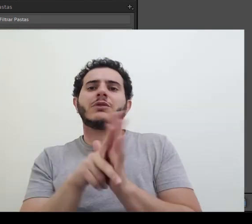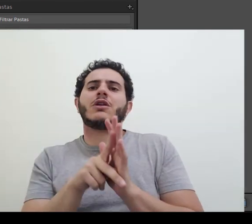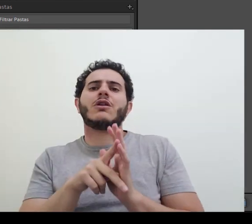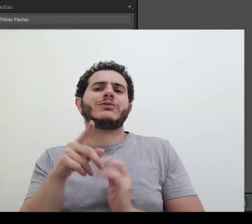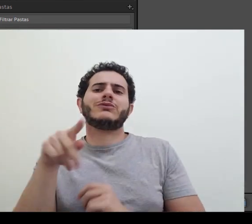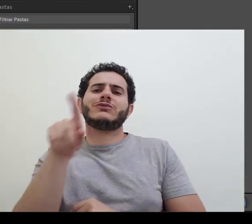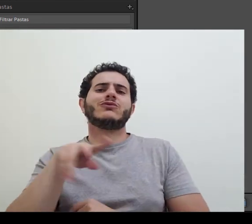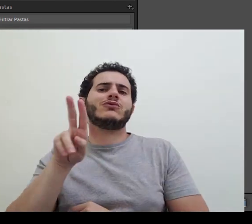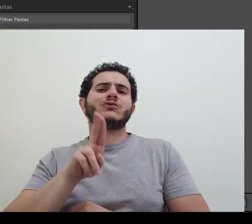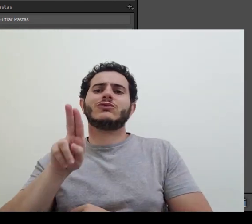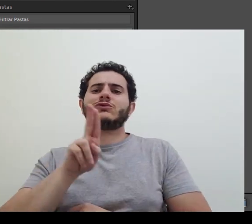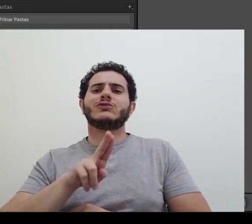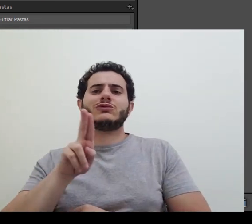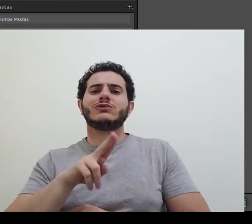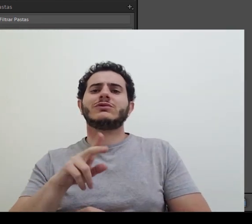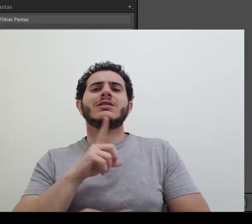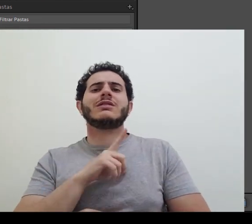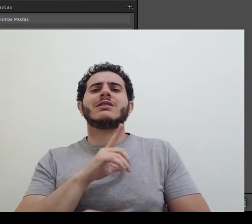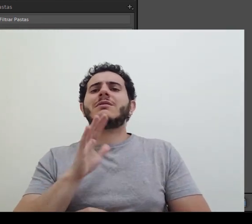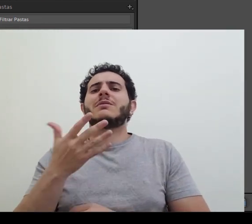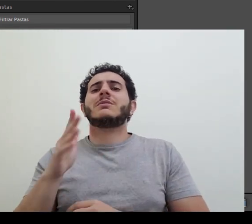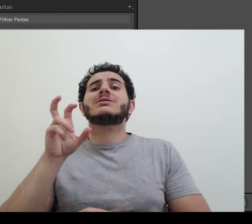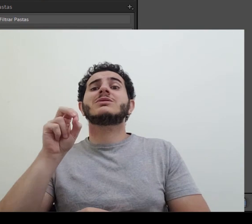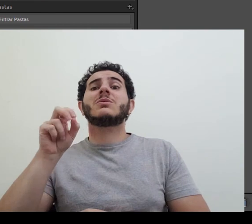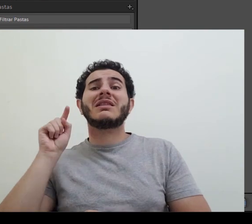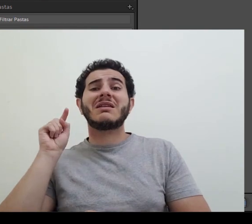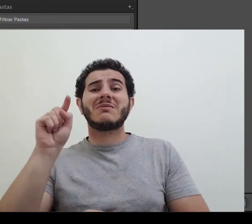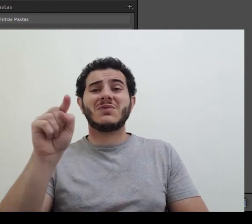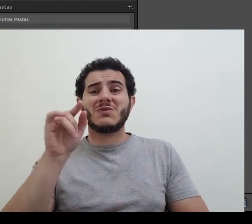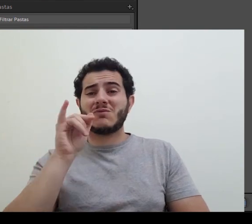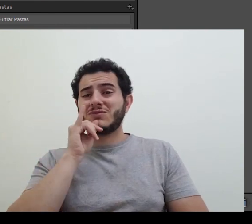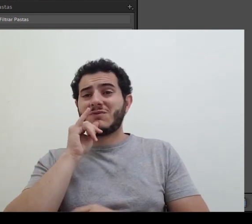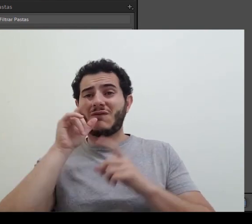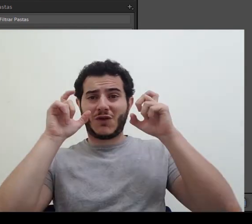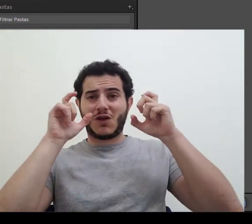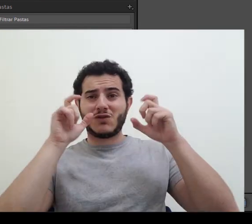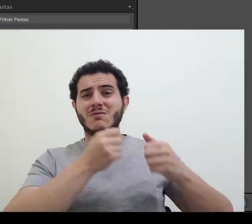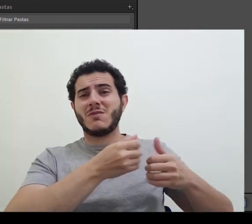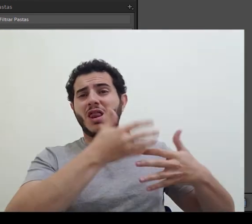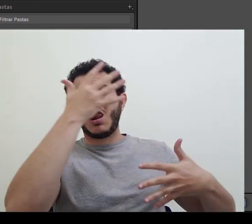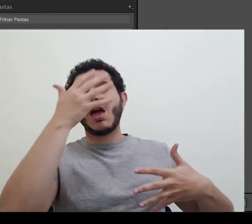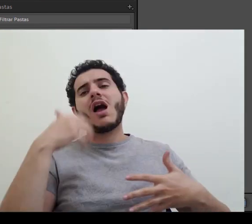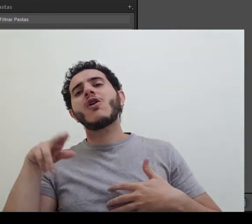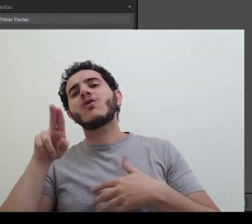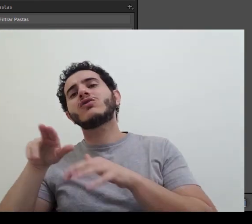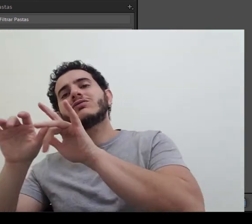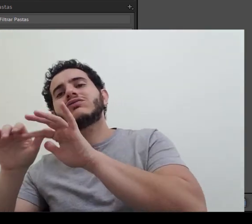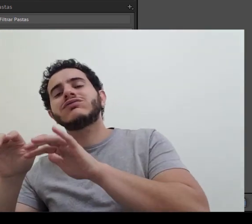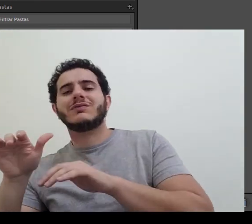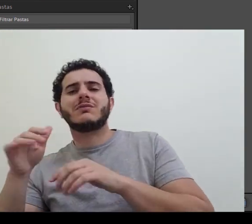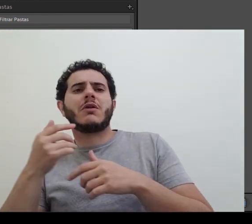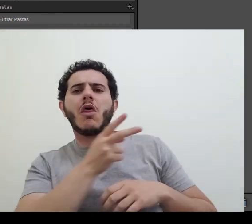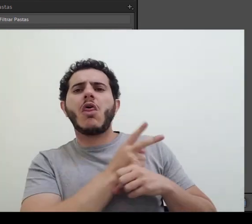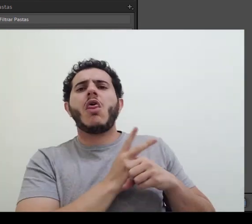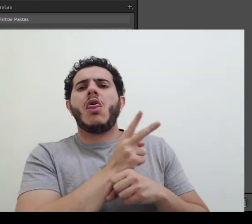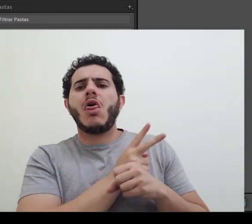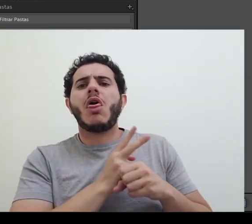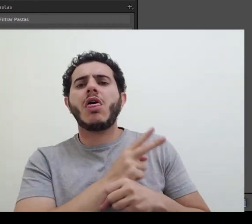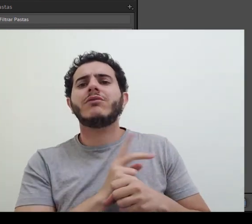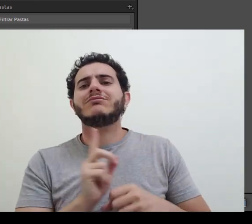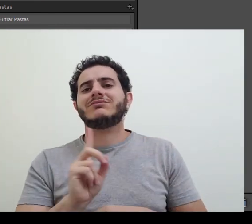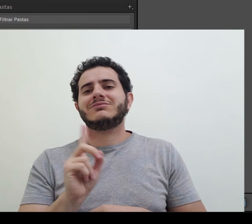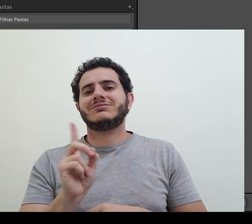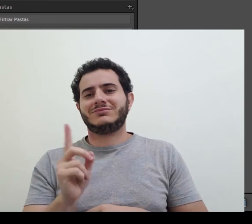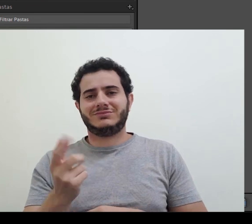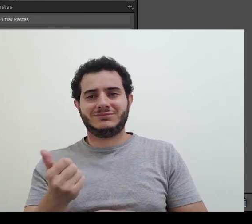na organização lógica, você encontraria no meio das 50 mil fotos ali que você um dia vai ter, usando a busca, tá joia? Lembrando